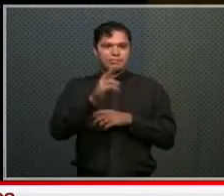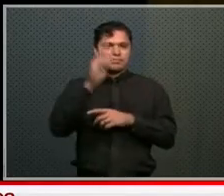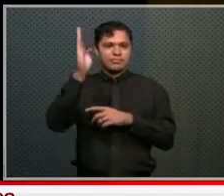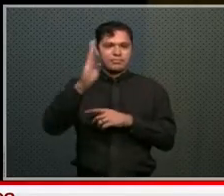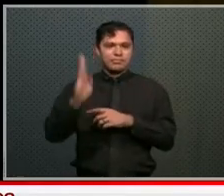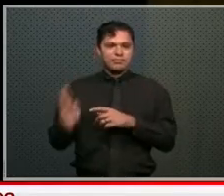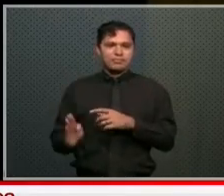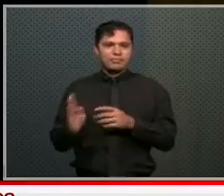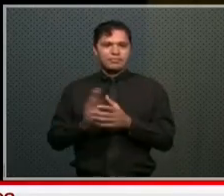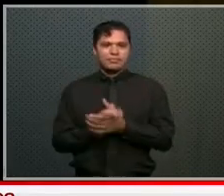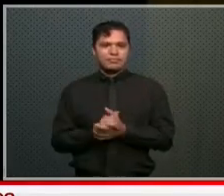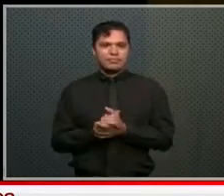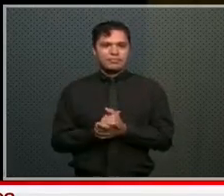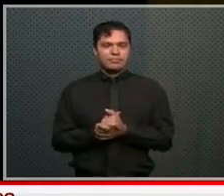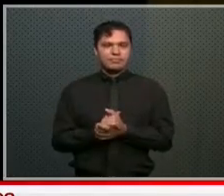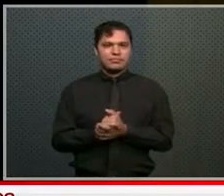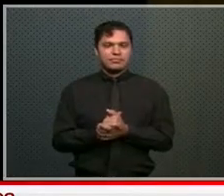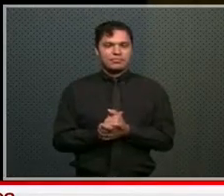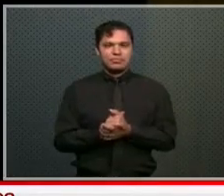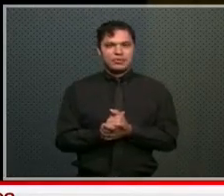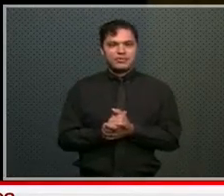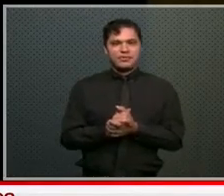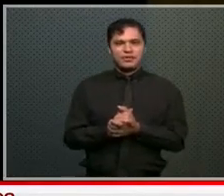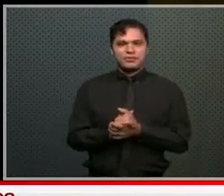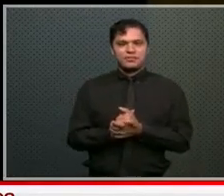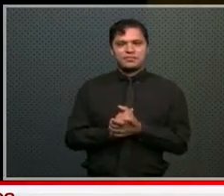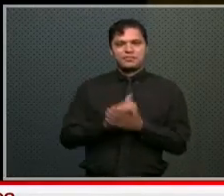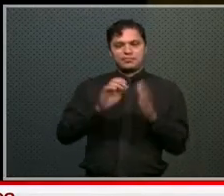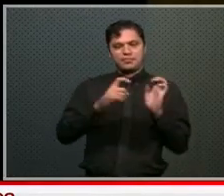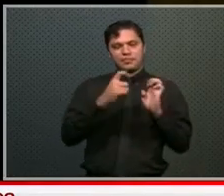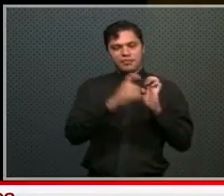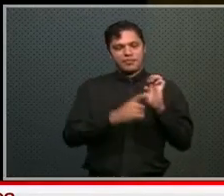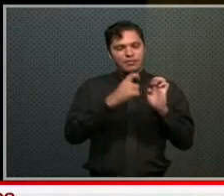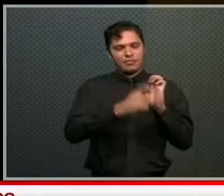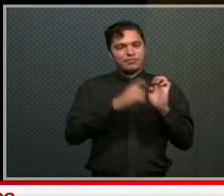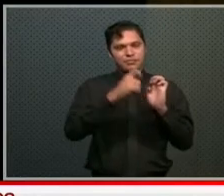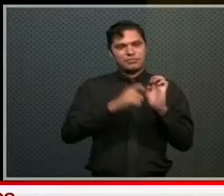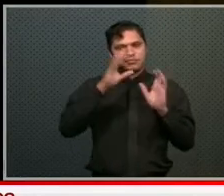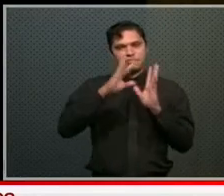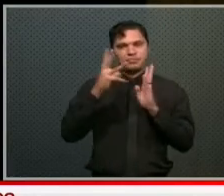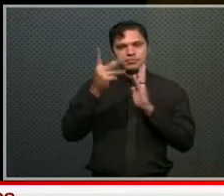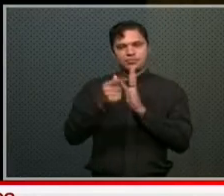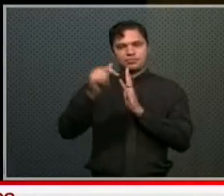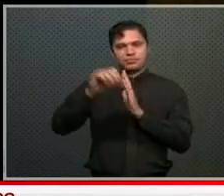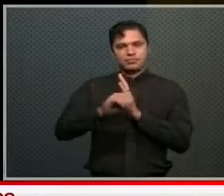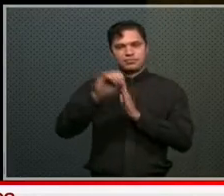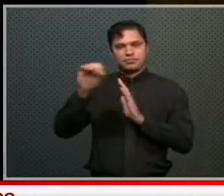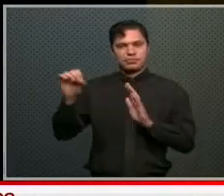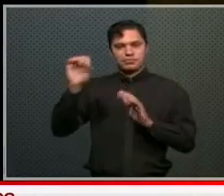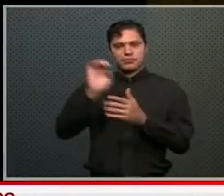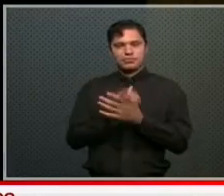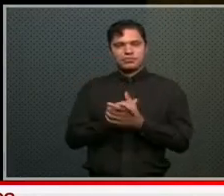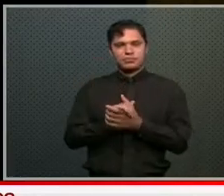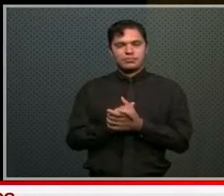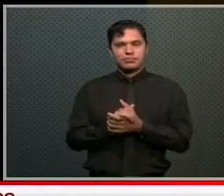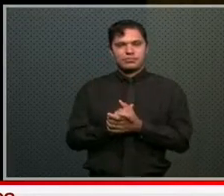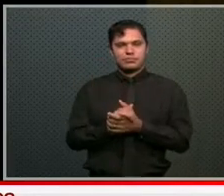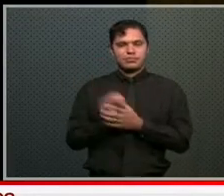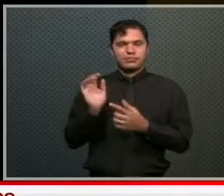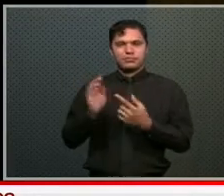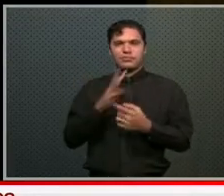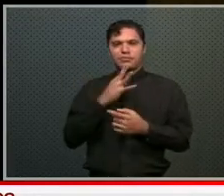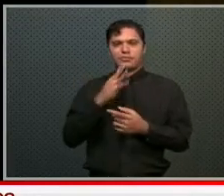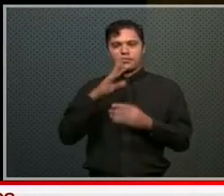no Agro a Embrapa Amazônia Oriental ela constitui nada mais